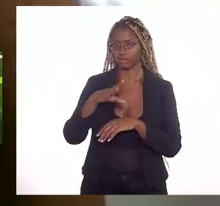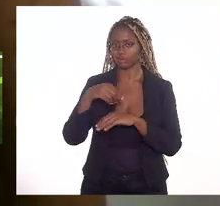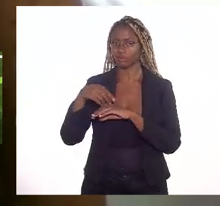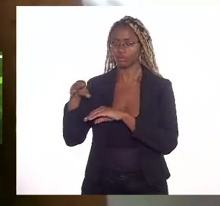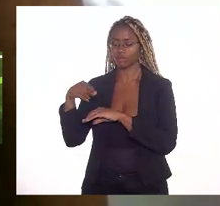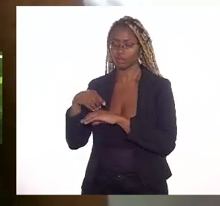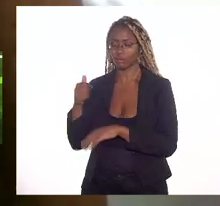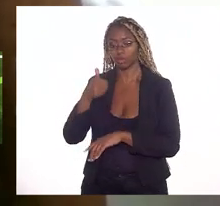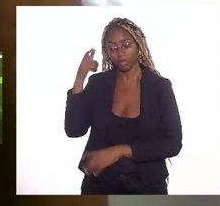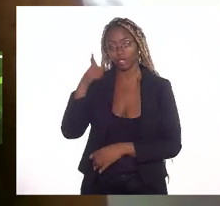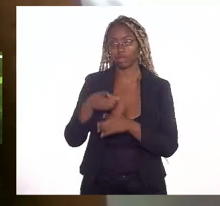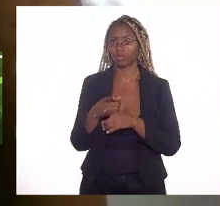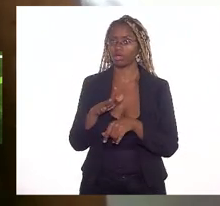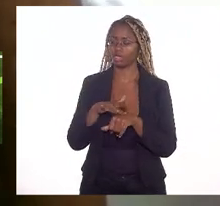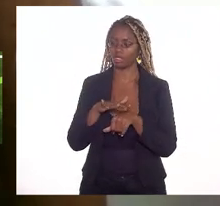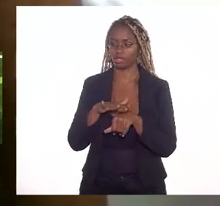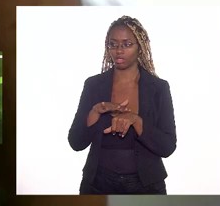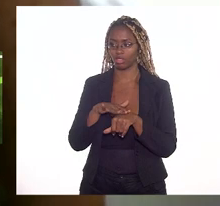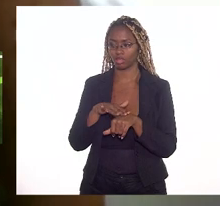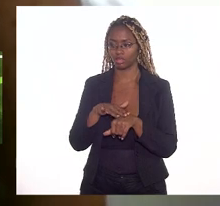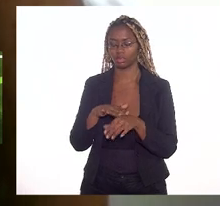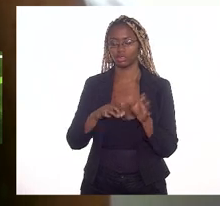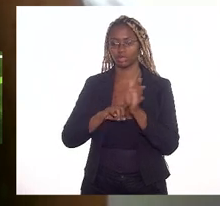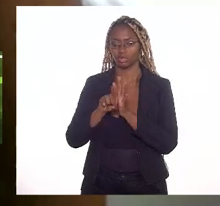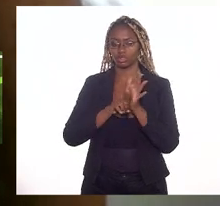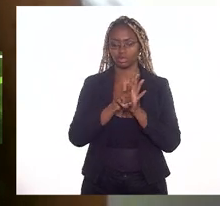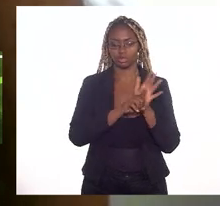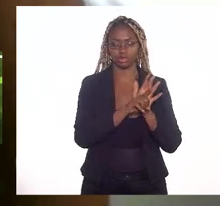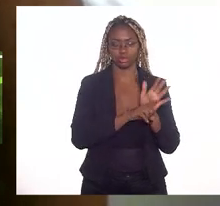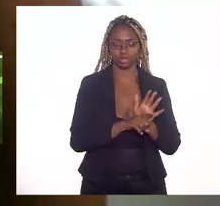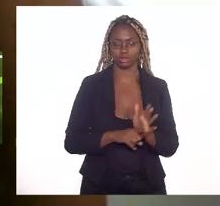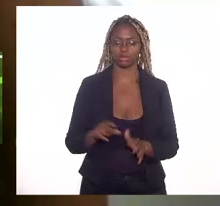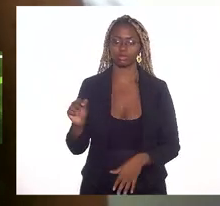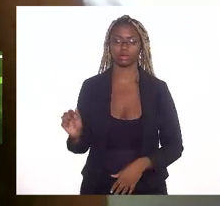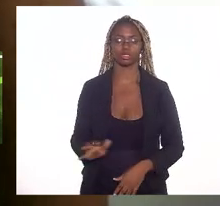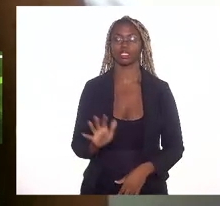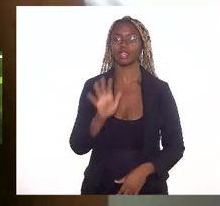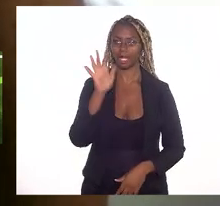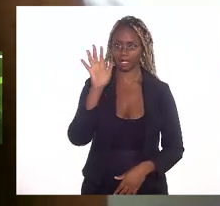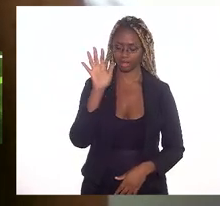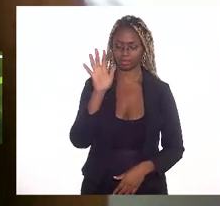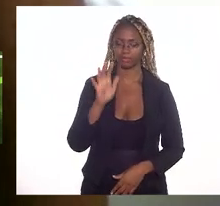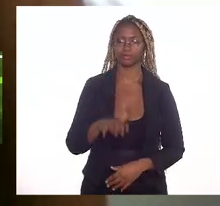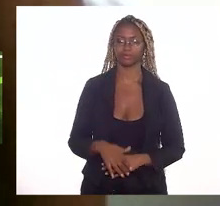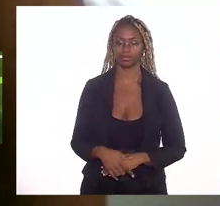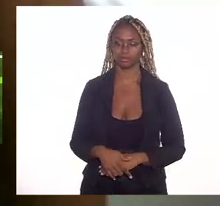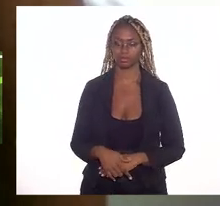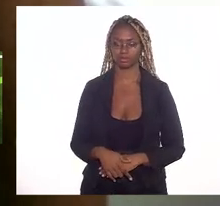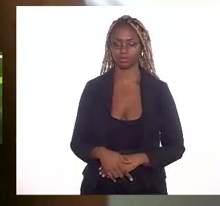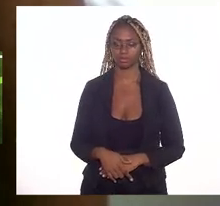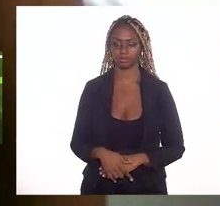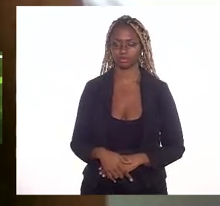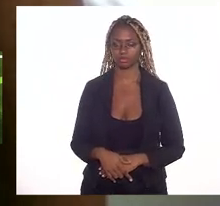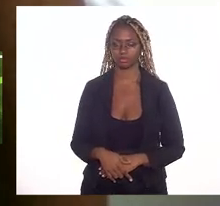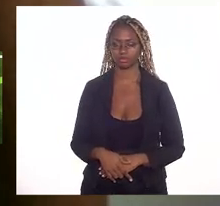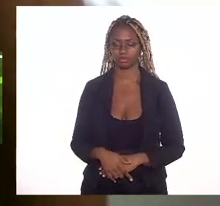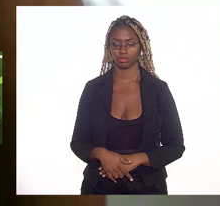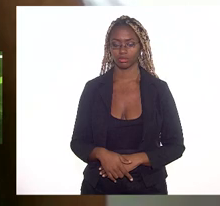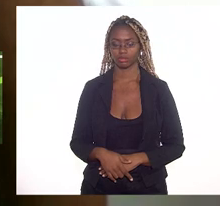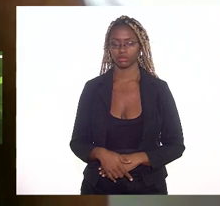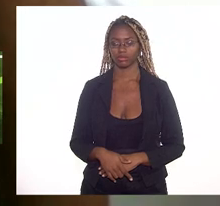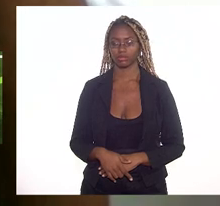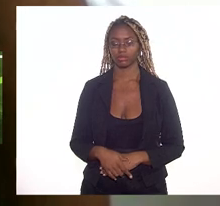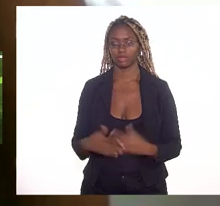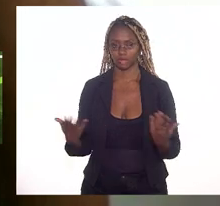primeiro o diagnóstico, né? Os exames são muito caros, são, assim, algo que...